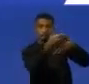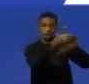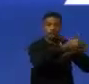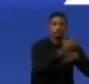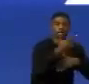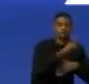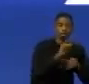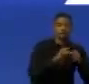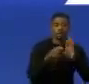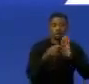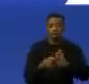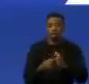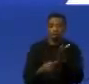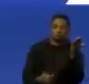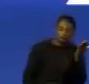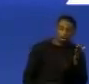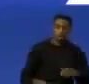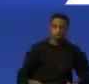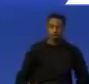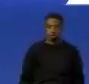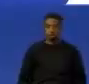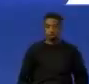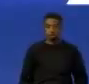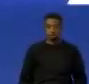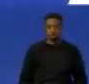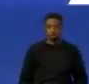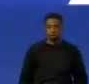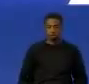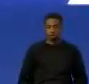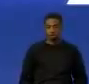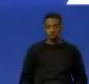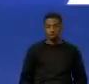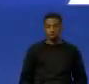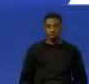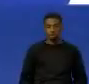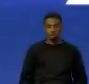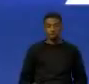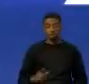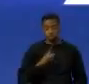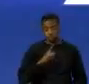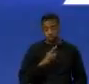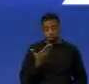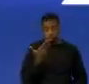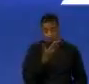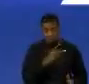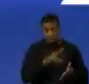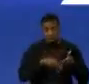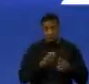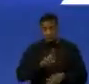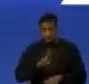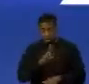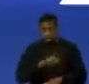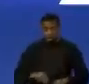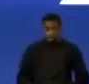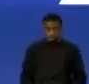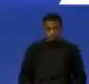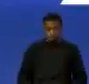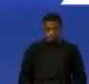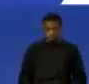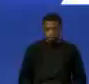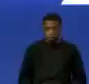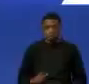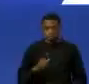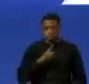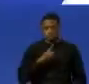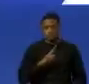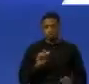desnível apresentado pelas barragens. Então, de acordo com o artigo original usado nessa questão, essa